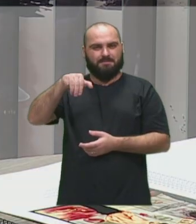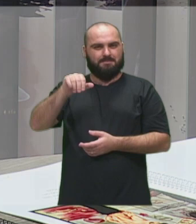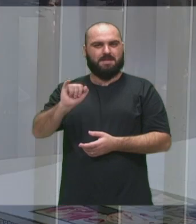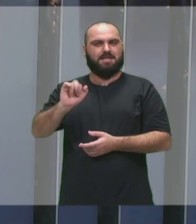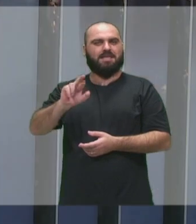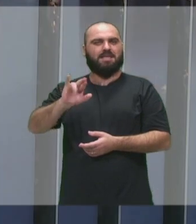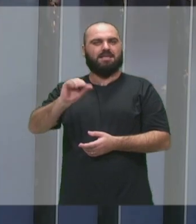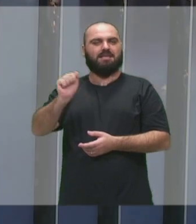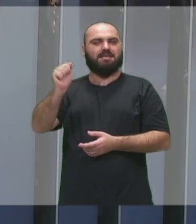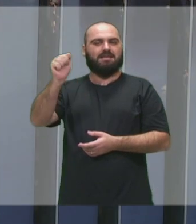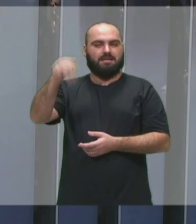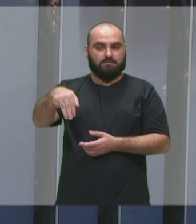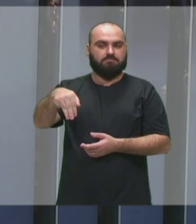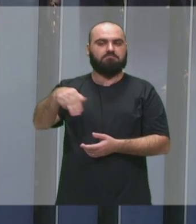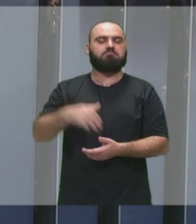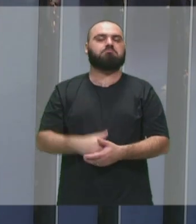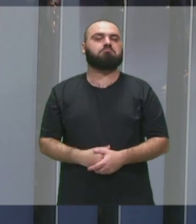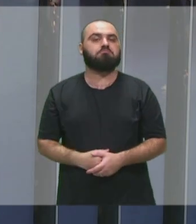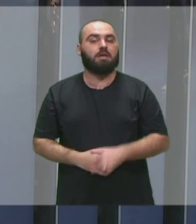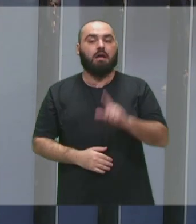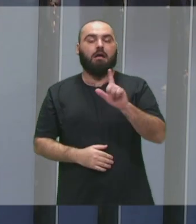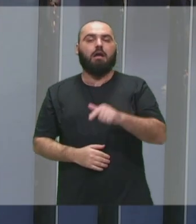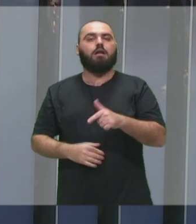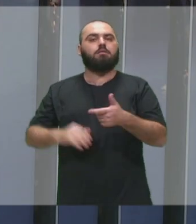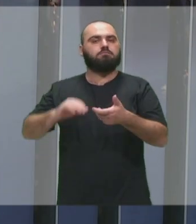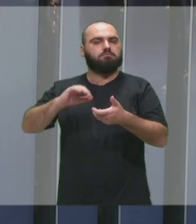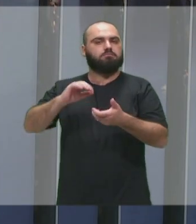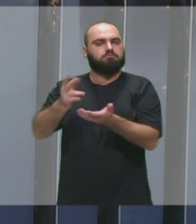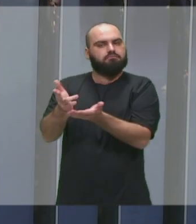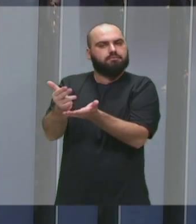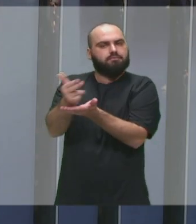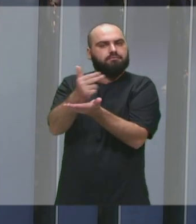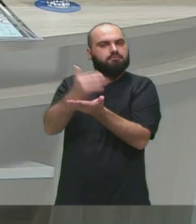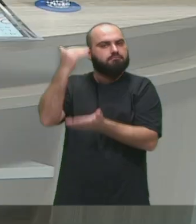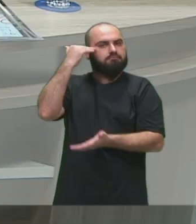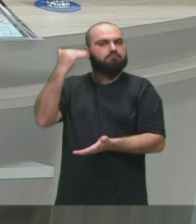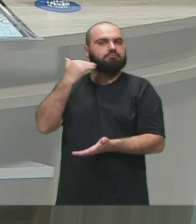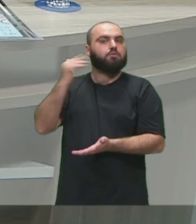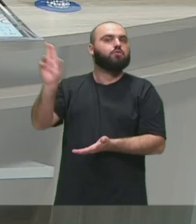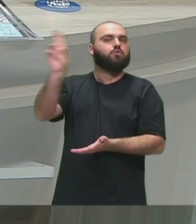plástica, que usa a arte como denúncia.